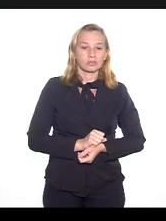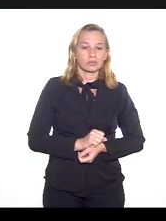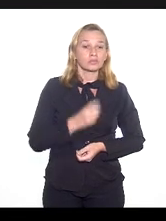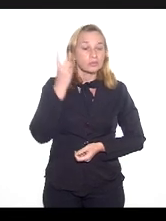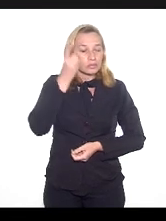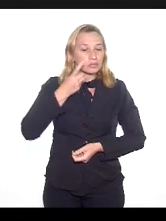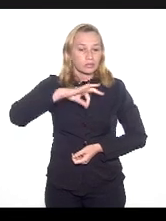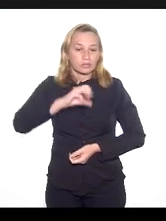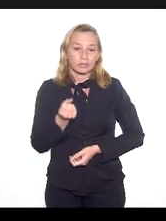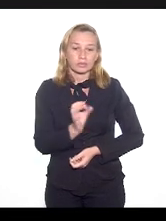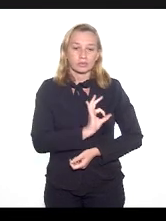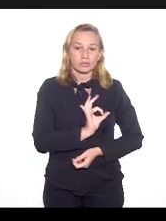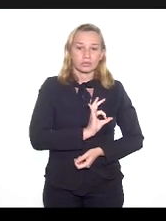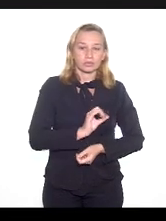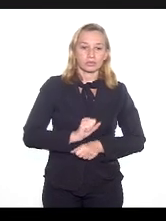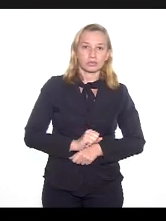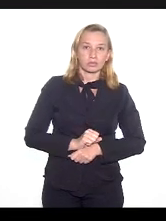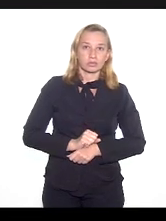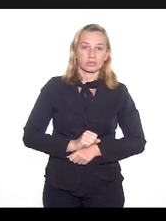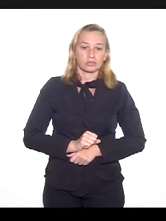deputada Marta Rocha?